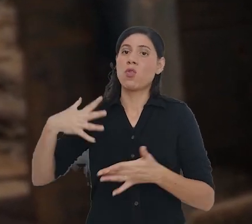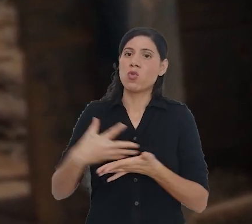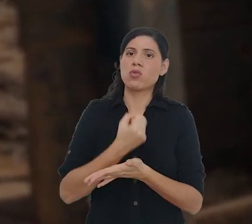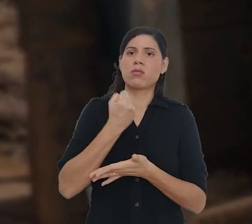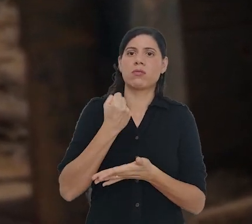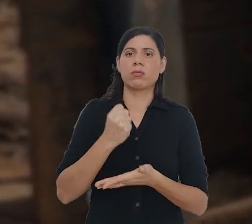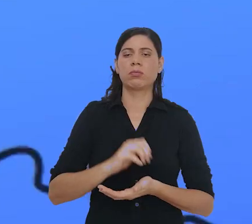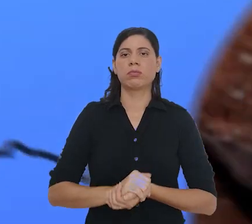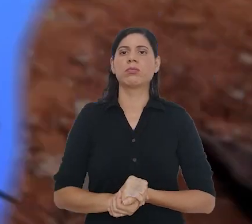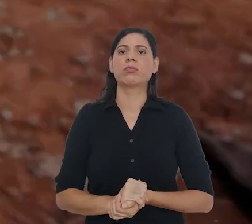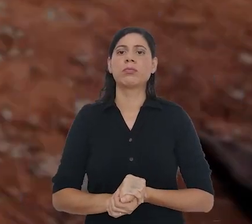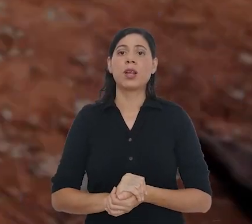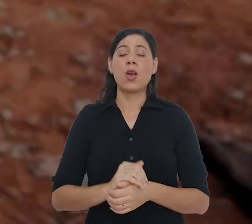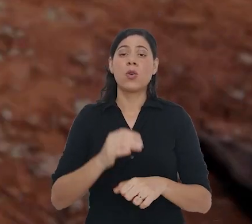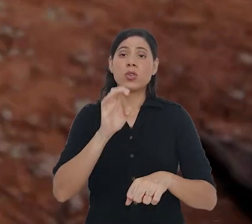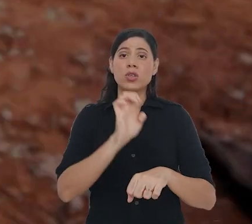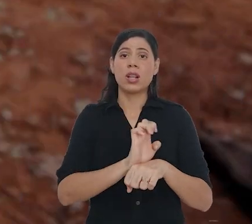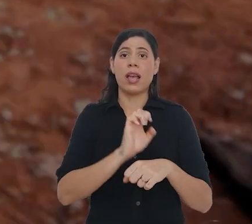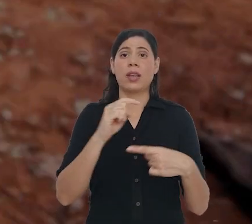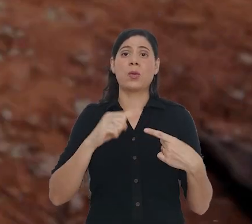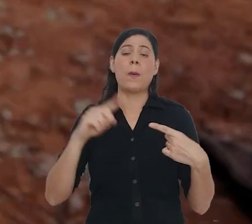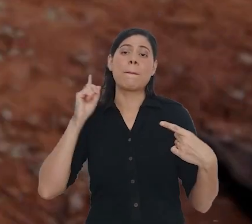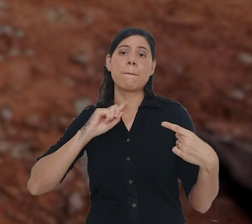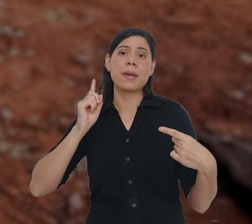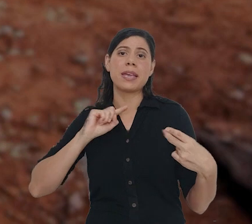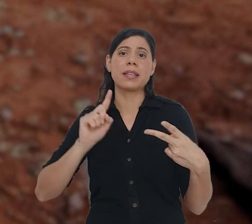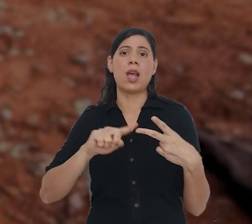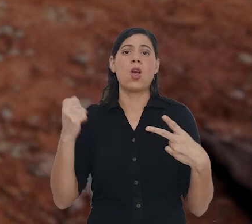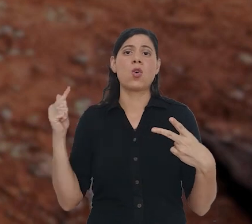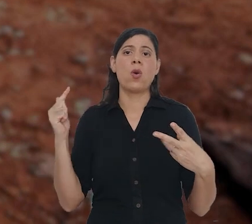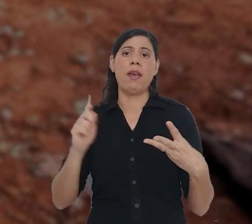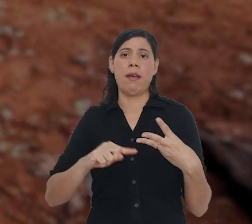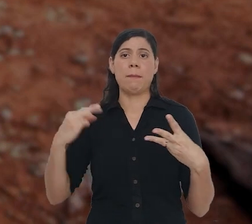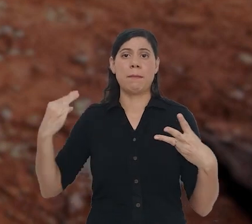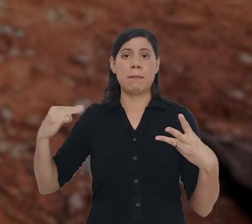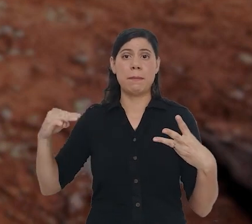foram resgatados. Os estados de Minas Gerais, Goiás, Pará e o